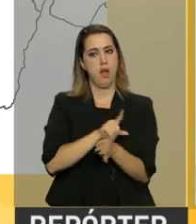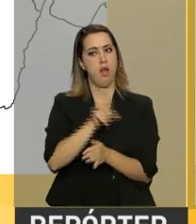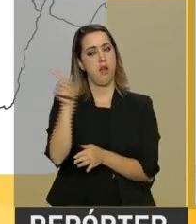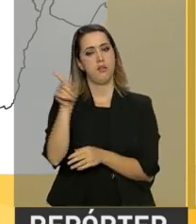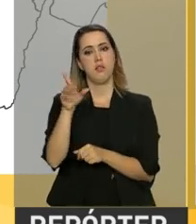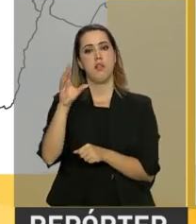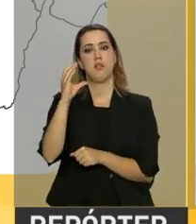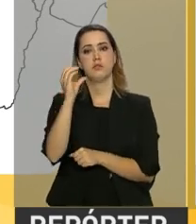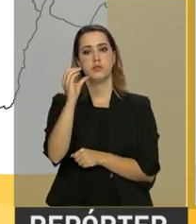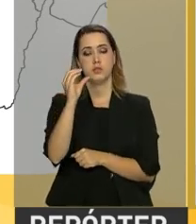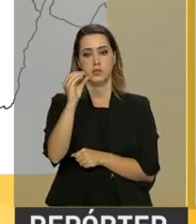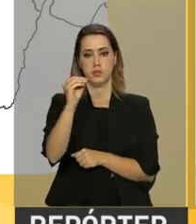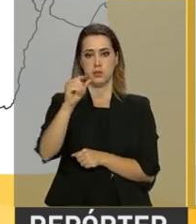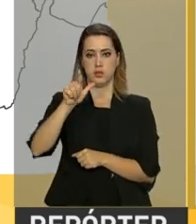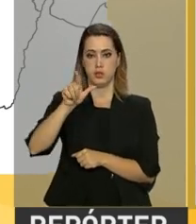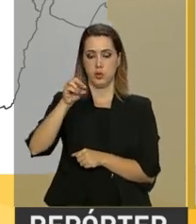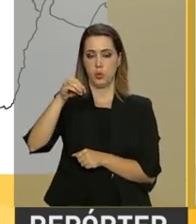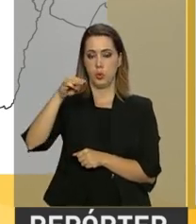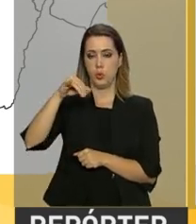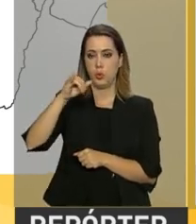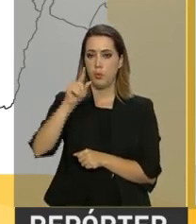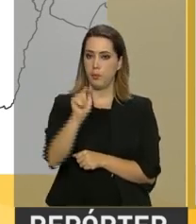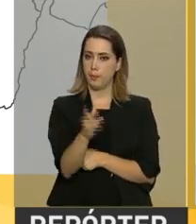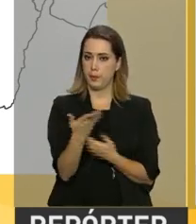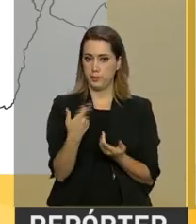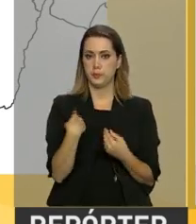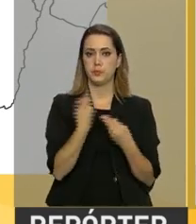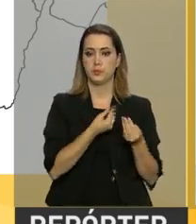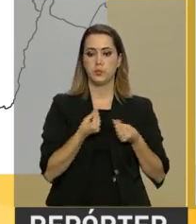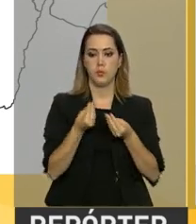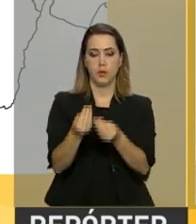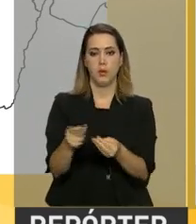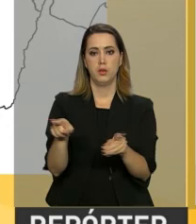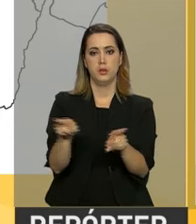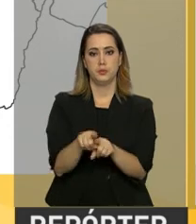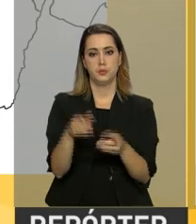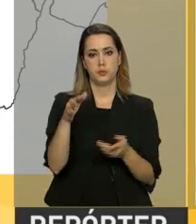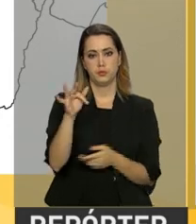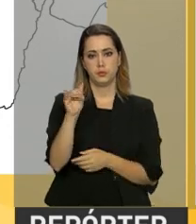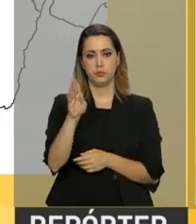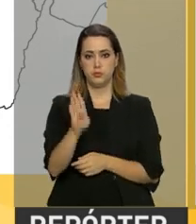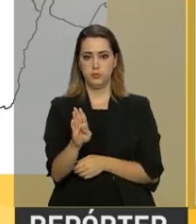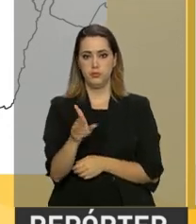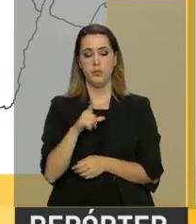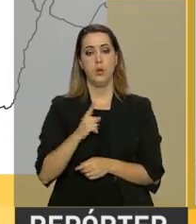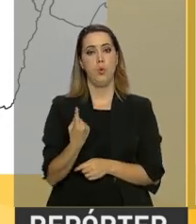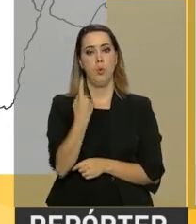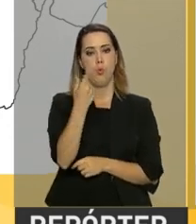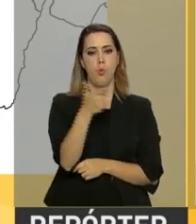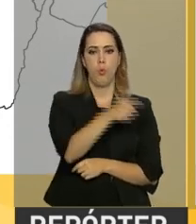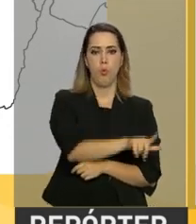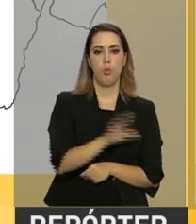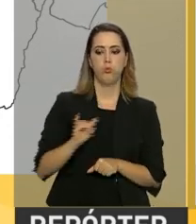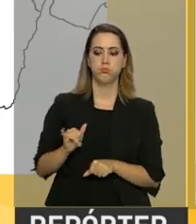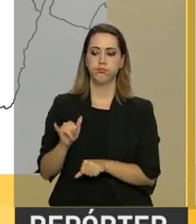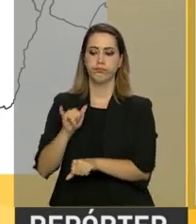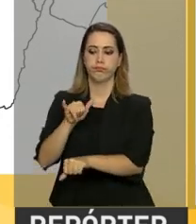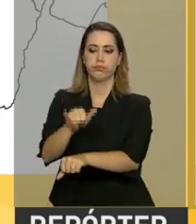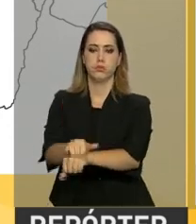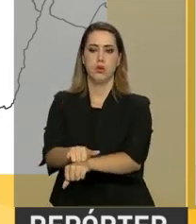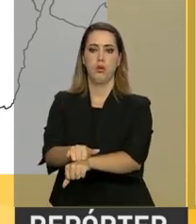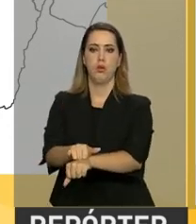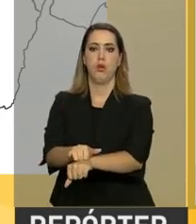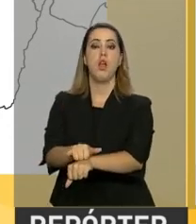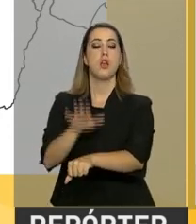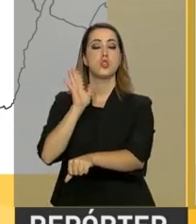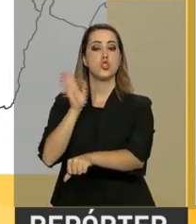Medellín, na Colômbia. Além disso, estamos disponibilizando, através da aeronáutica, um Hércules C-390 em Manaus,